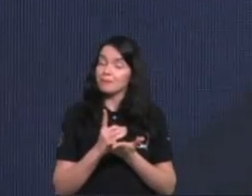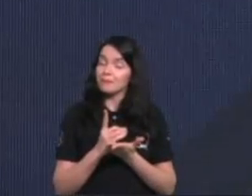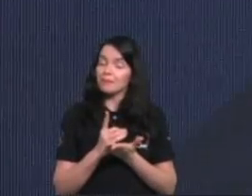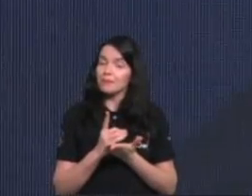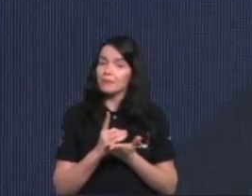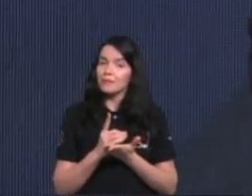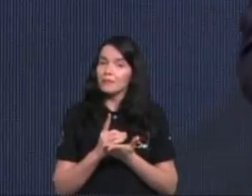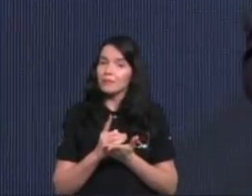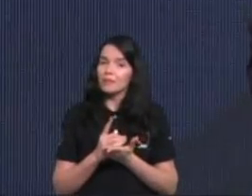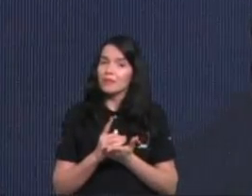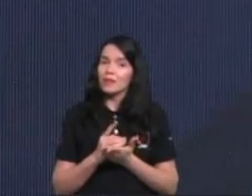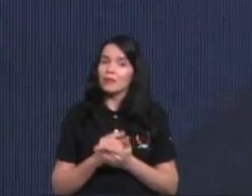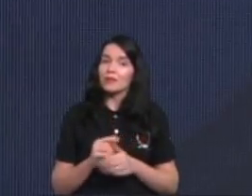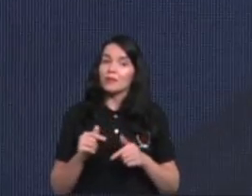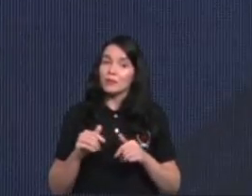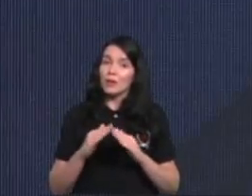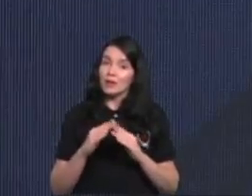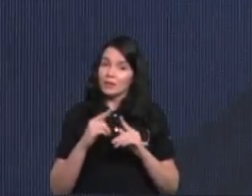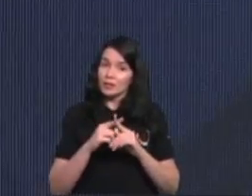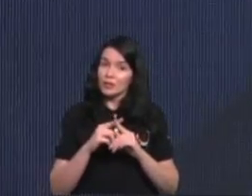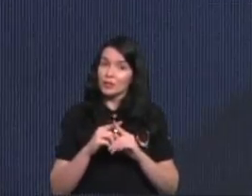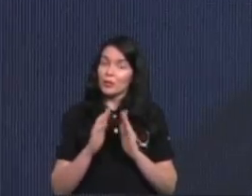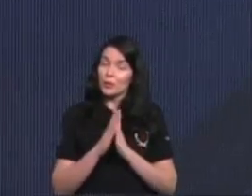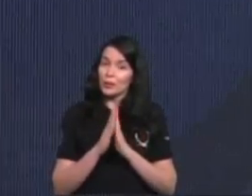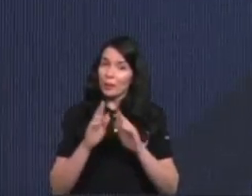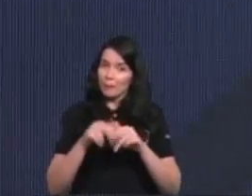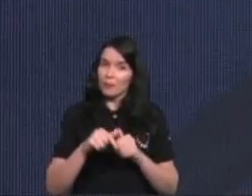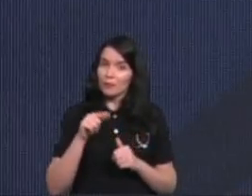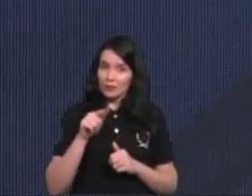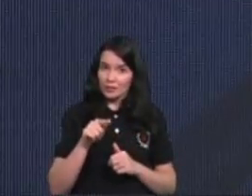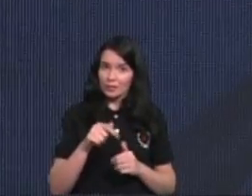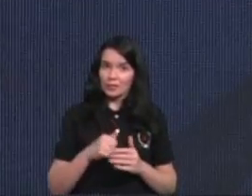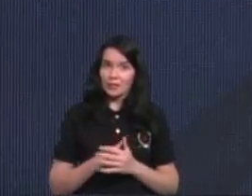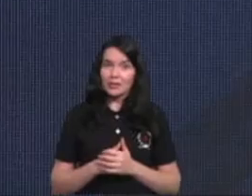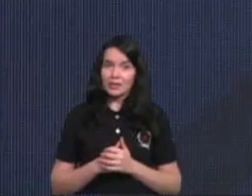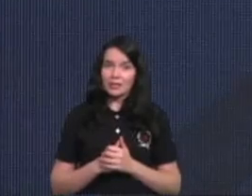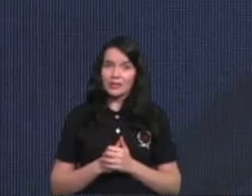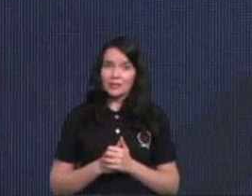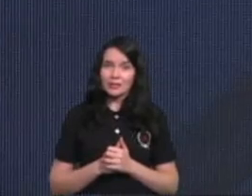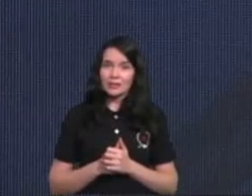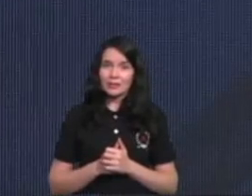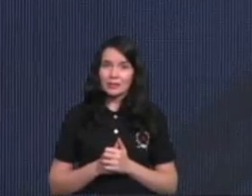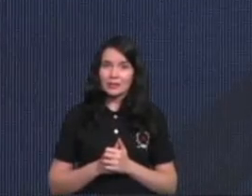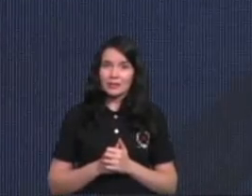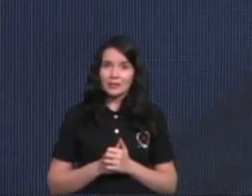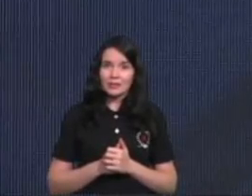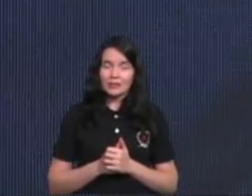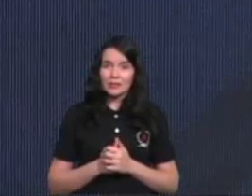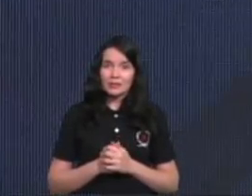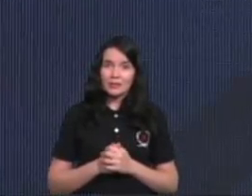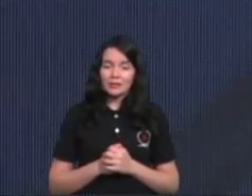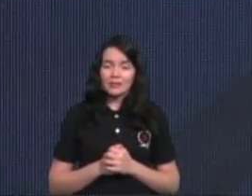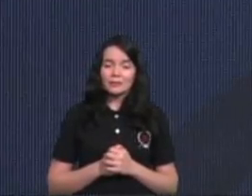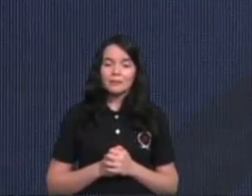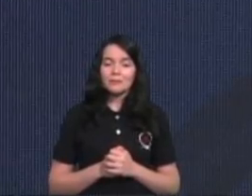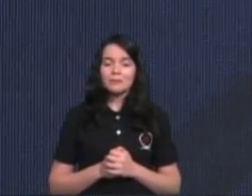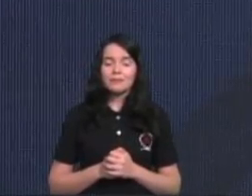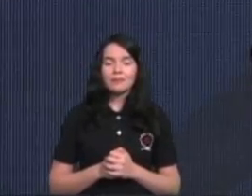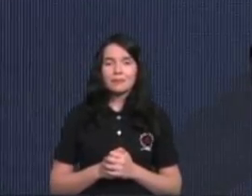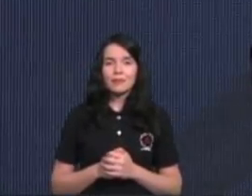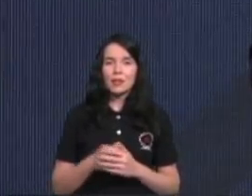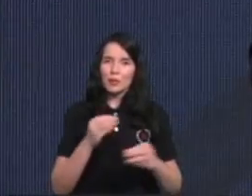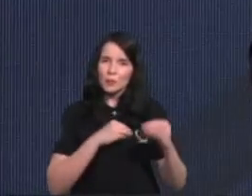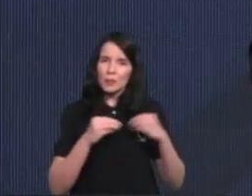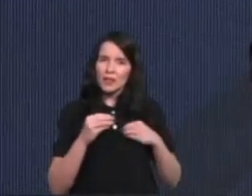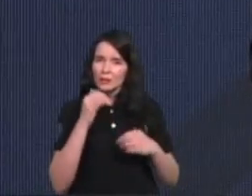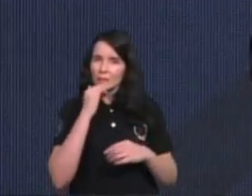que eu posso fazer com essa igreja orar por você e eu não posso fazer outra coisa porque eu não tenho poder de salvar de transformar de perdoar